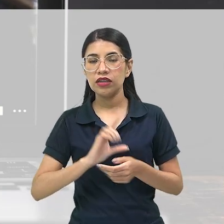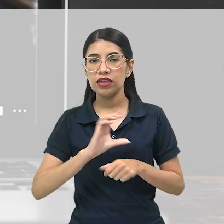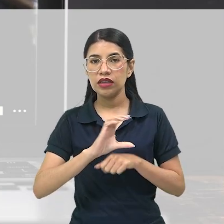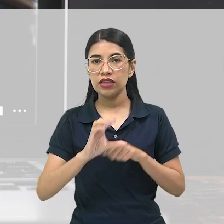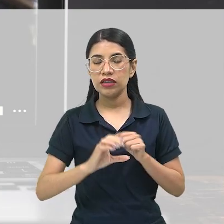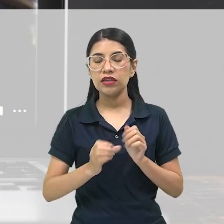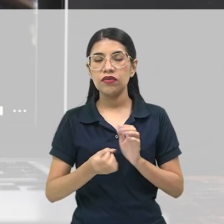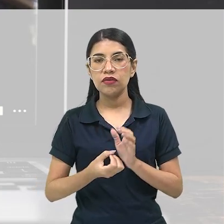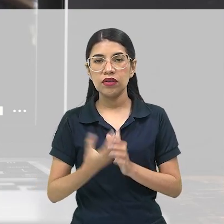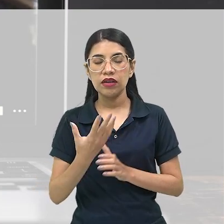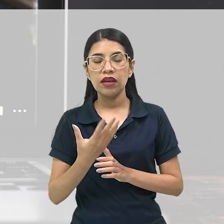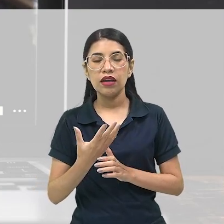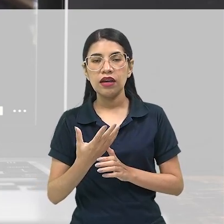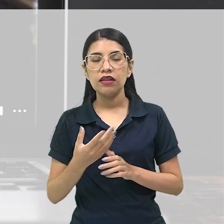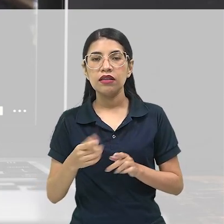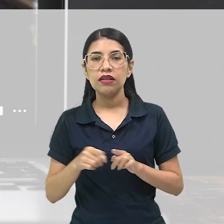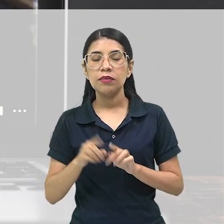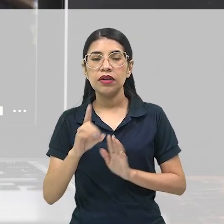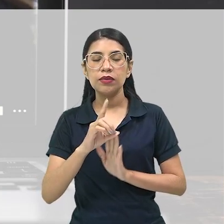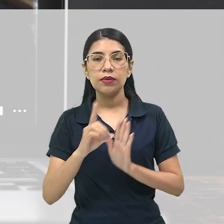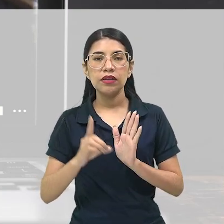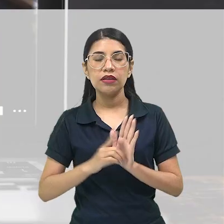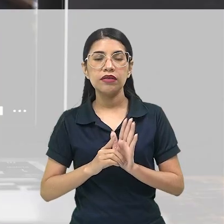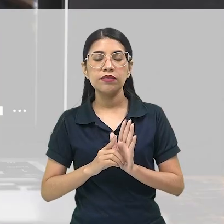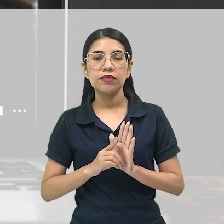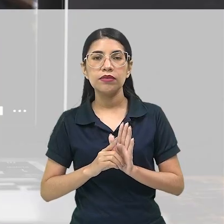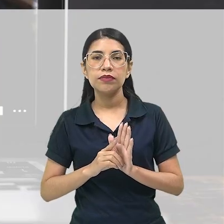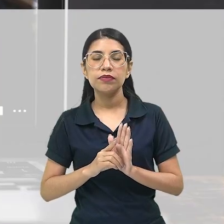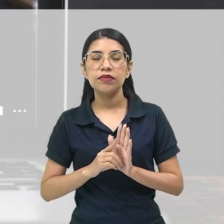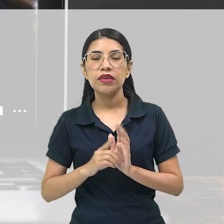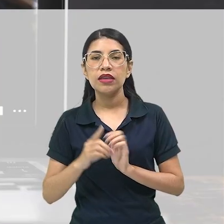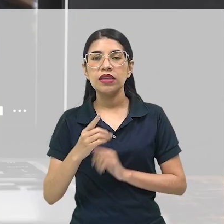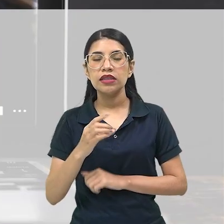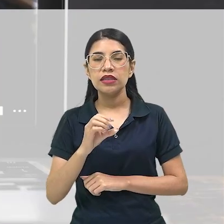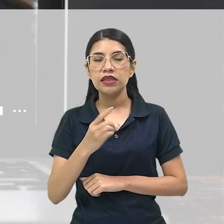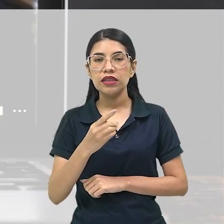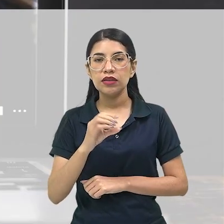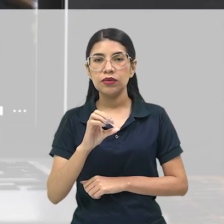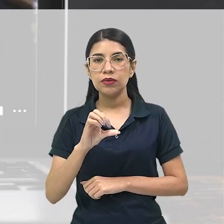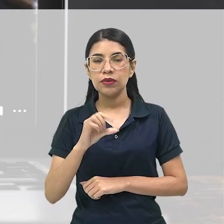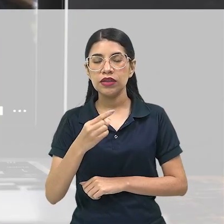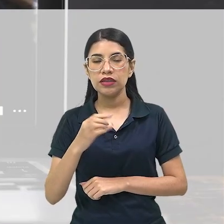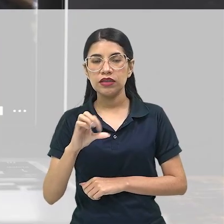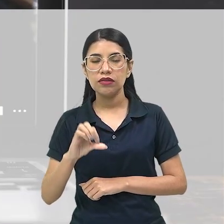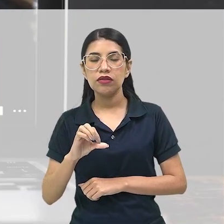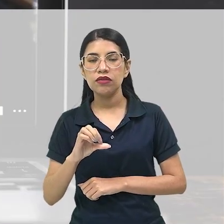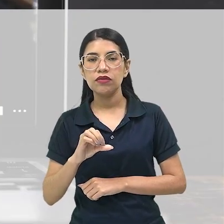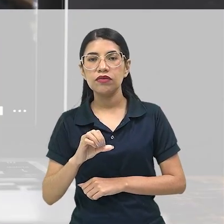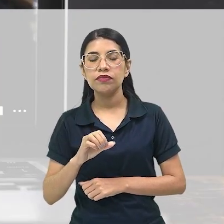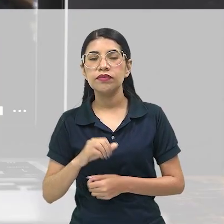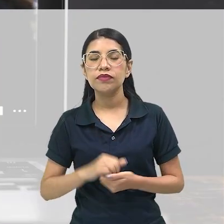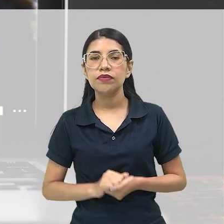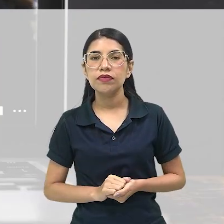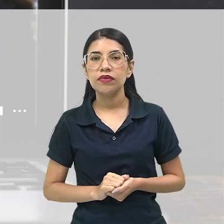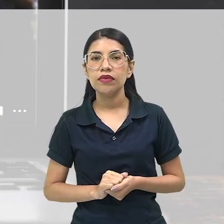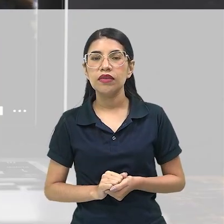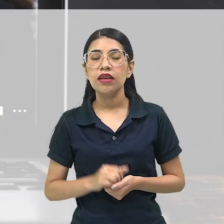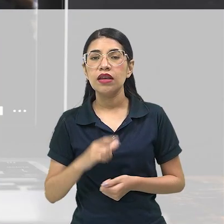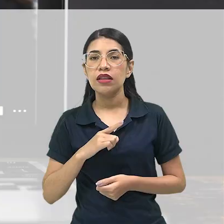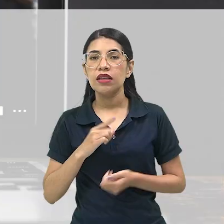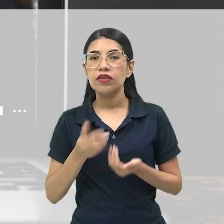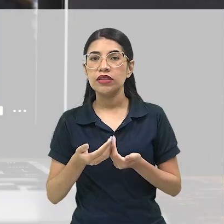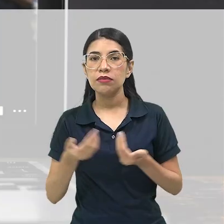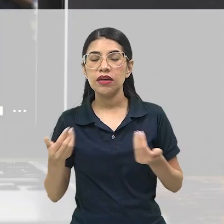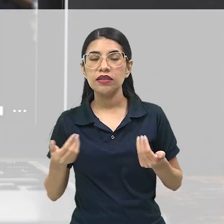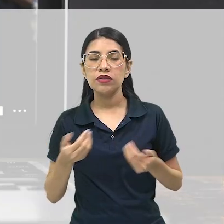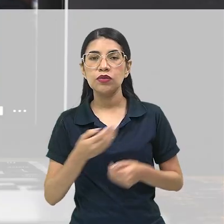Constituição Republicana, através do decreto número 119A, cunhado por Rui Barbosa, houve a separação